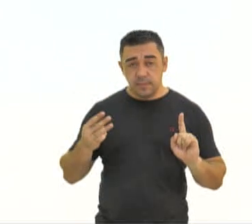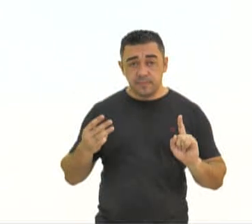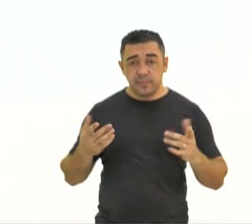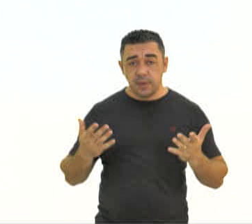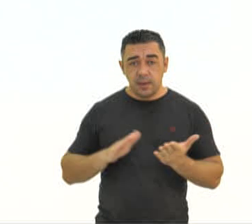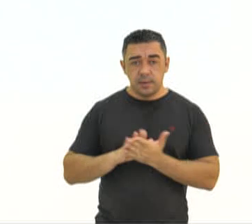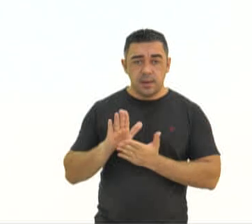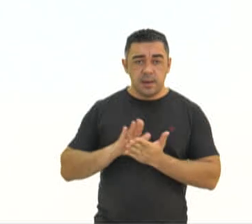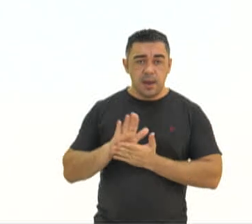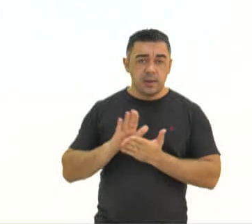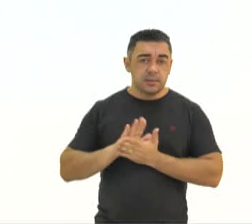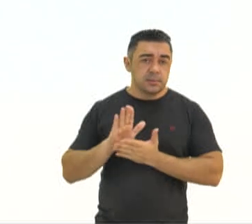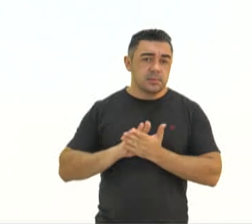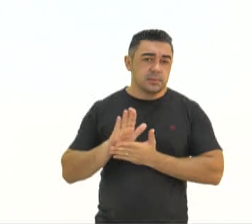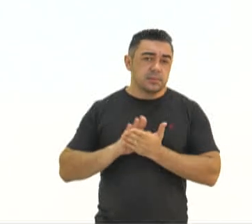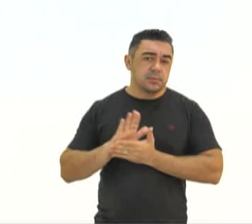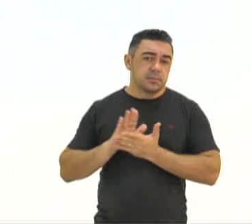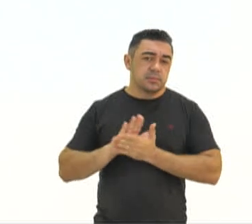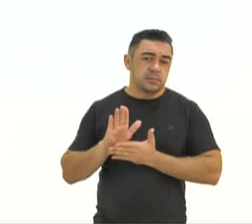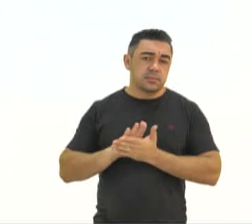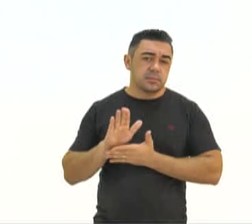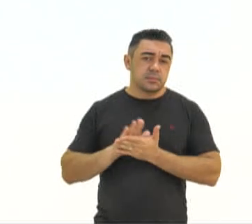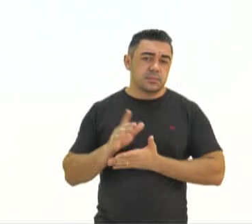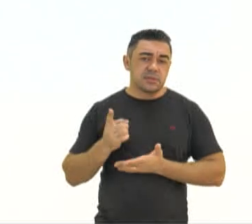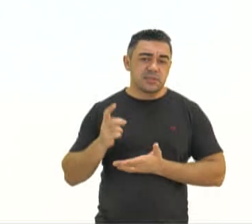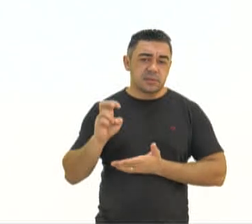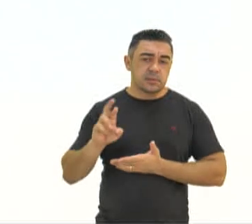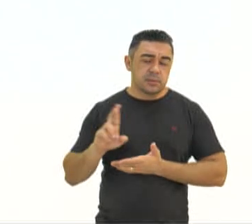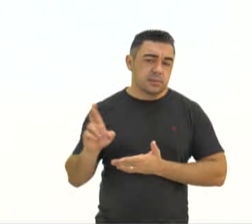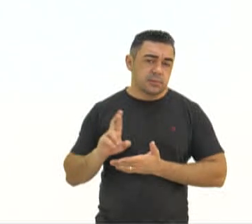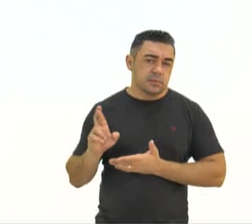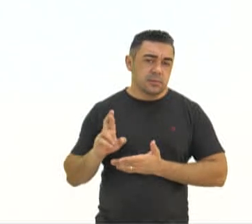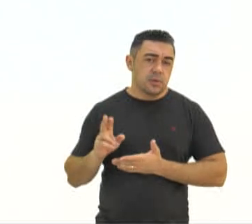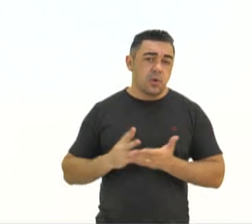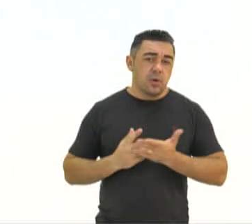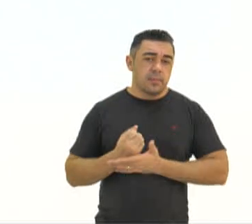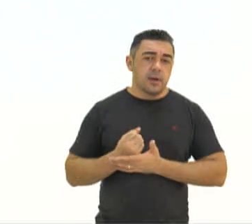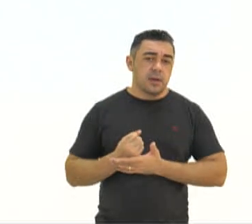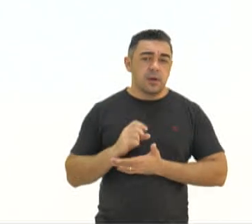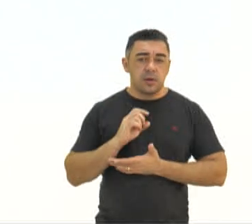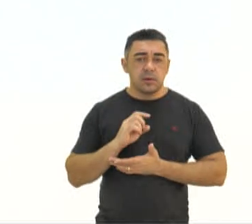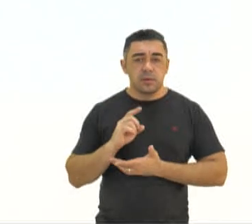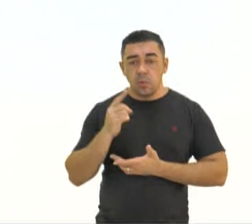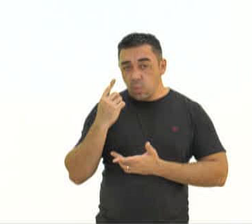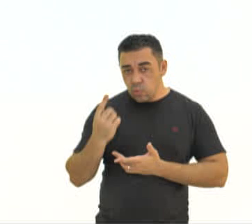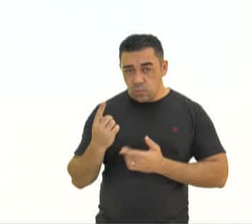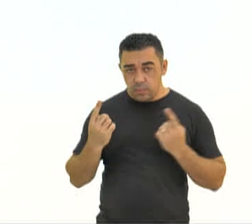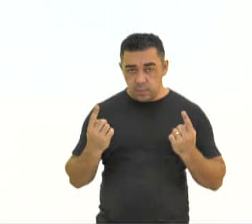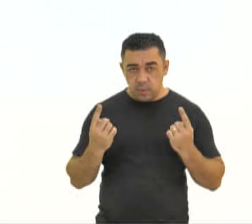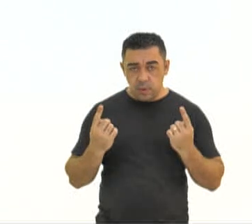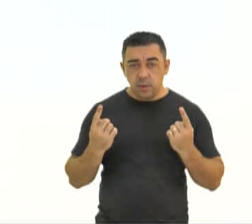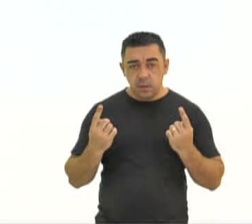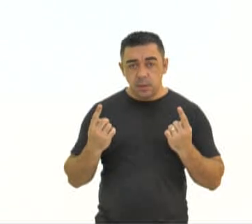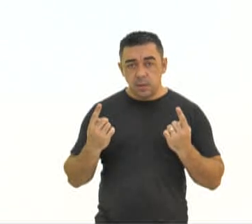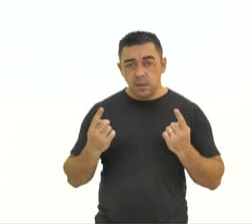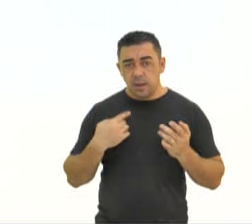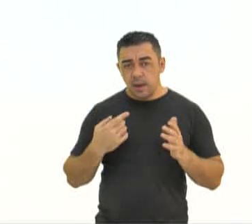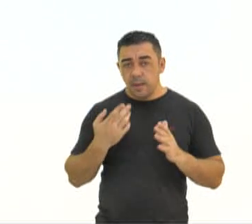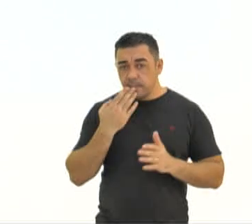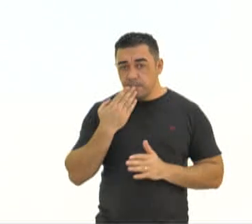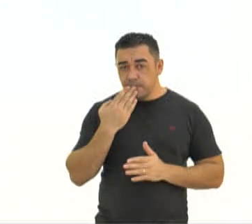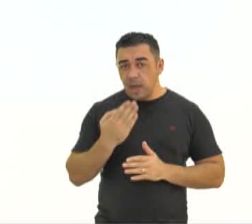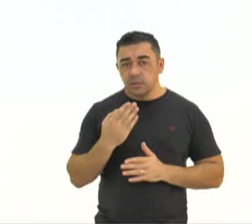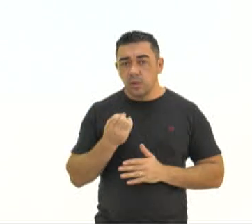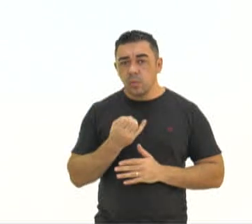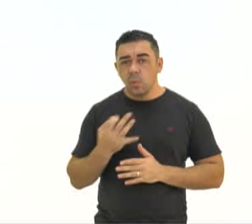quer gastar, né, apenas R$ 15,00 e comprar uma caneta de cada tipo. Né? Daí a pergunta fala